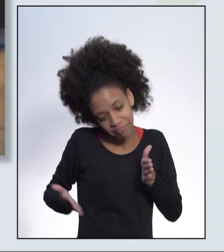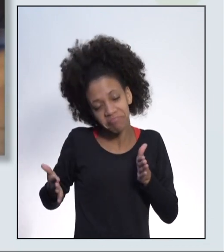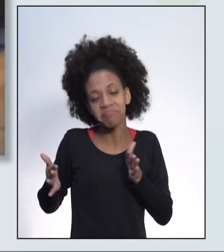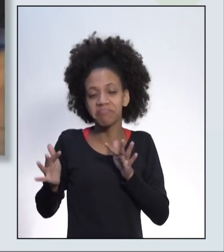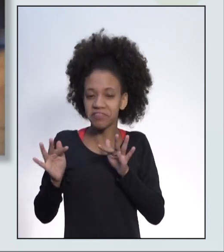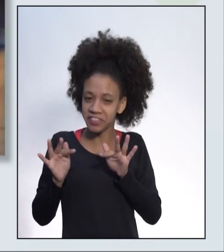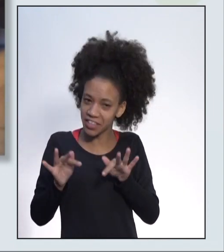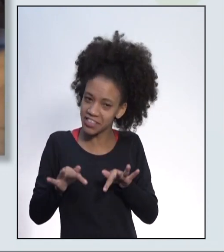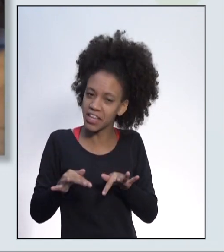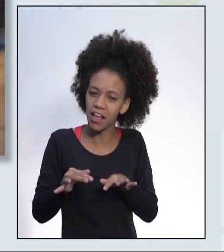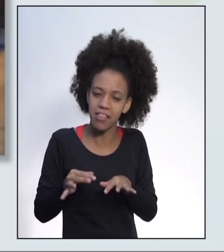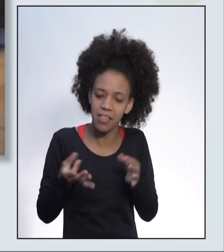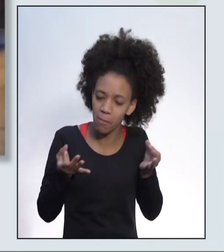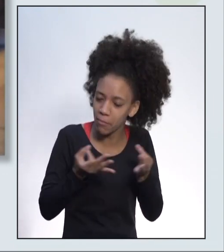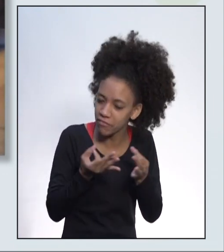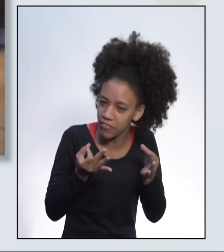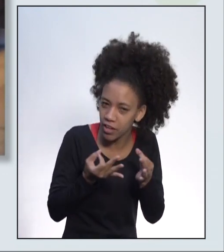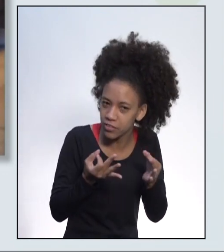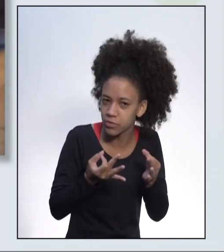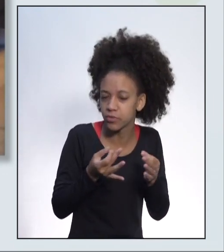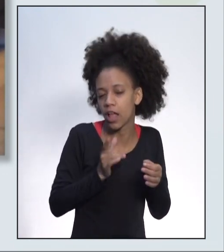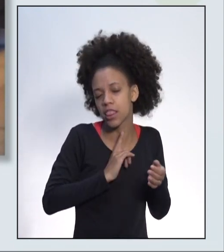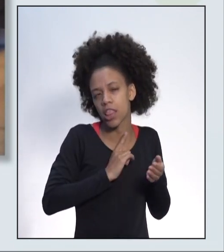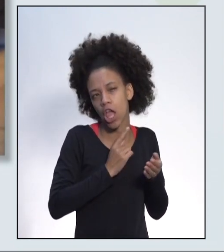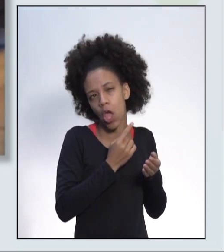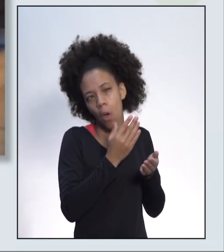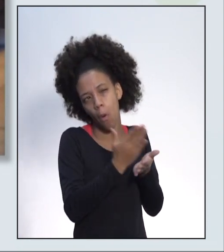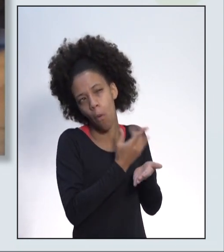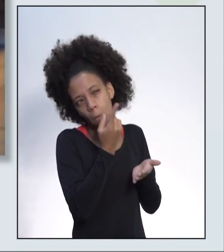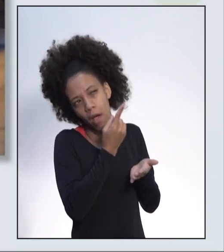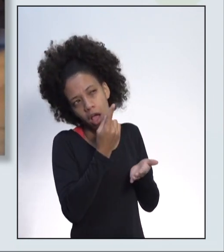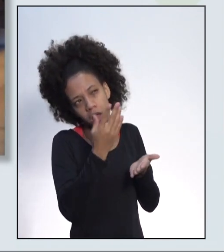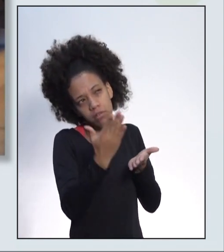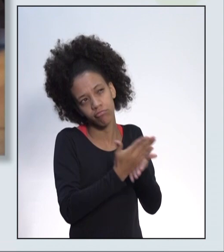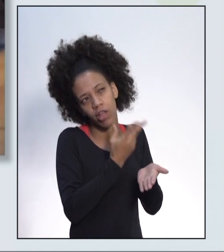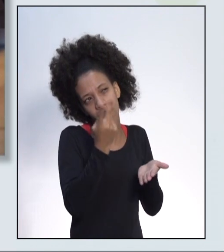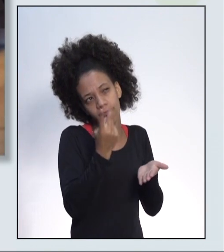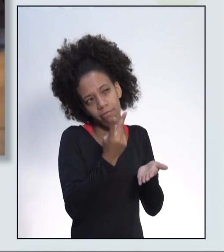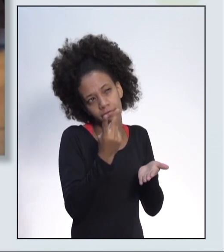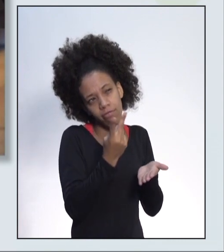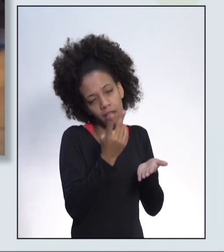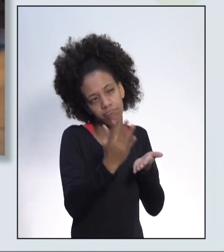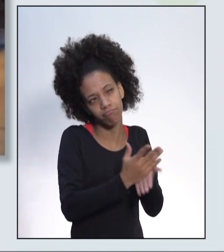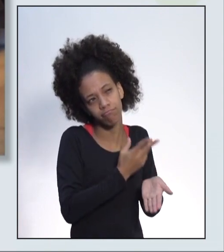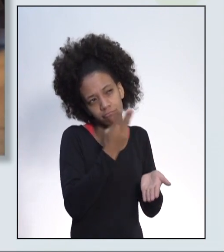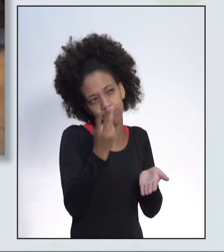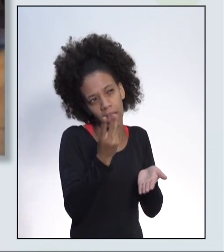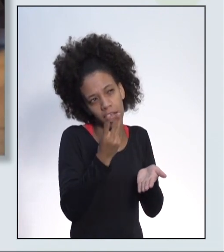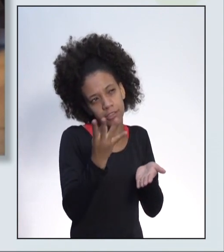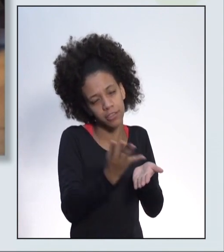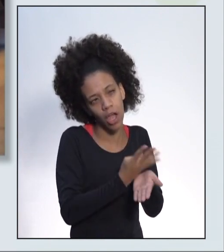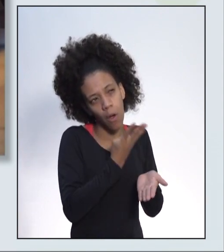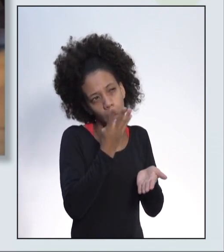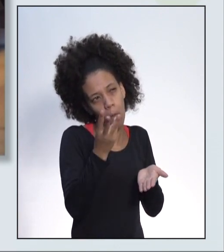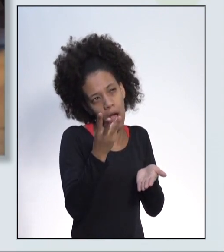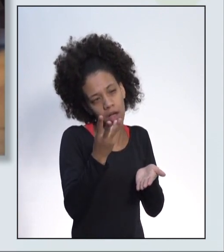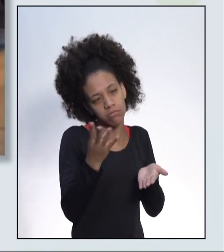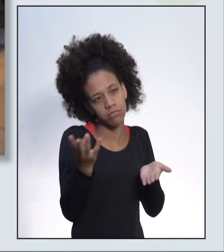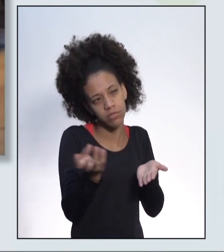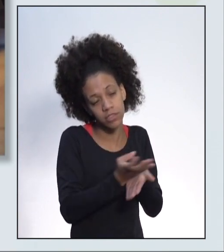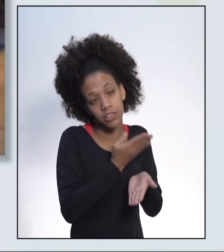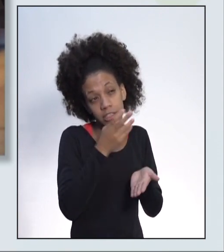ótimo. Tenho uma página, 2, 3, 4,